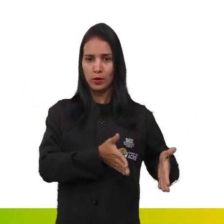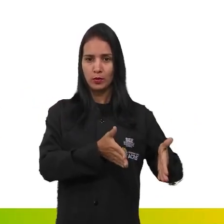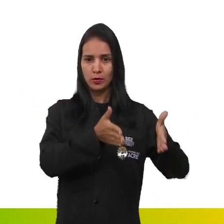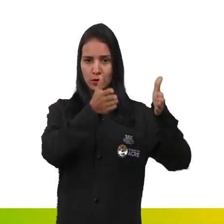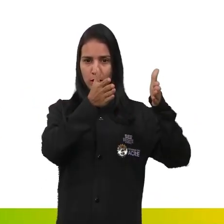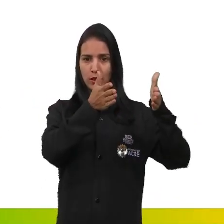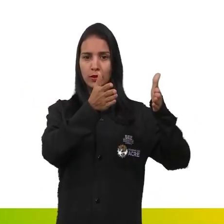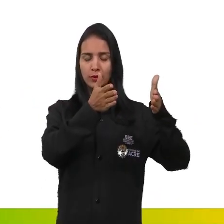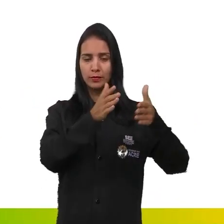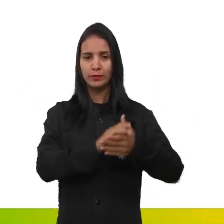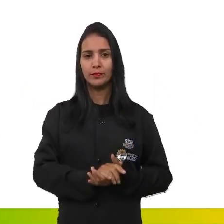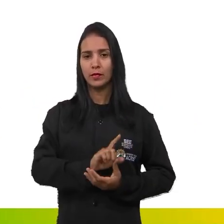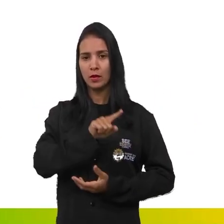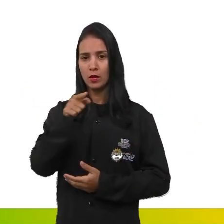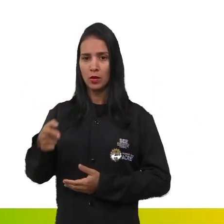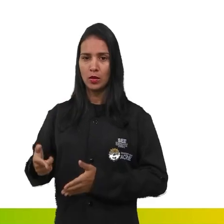prisma